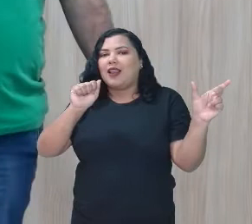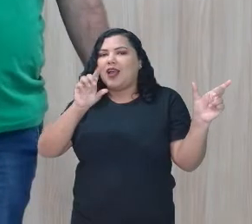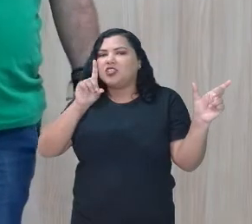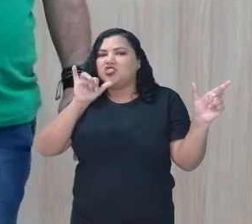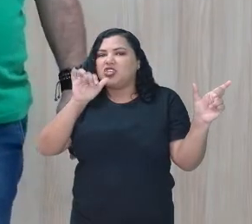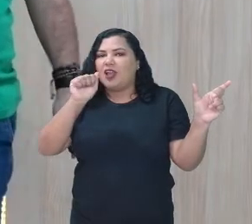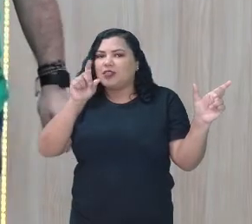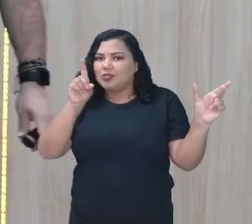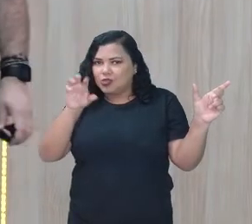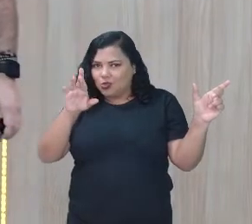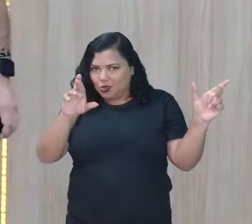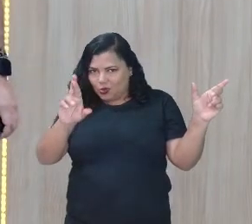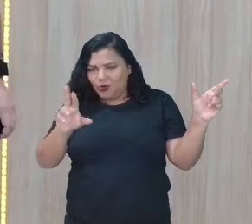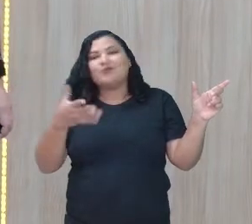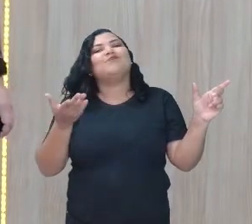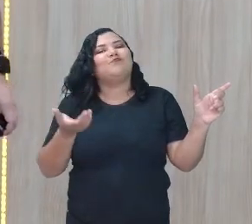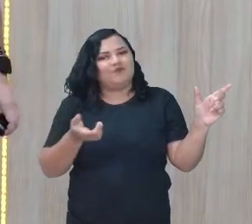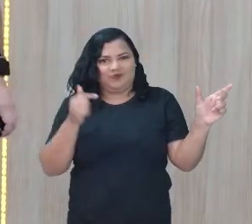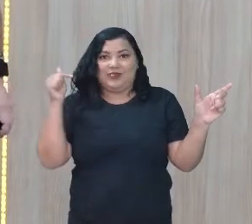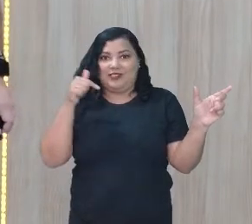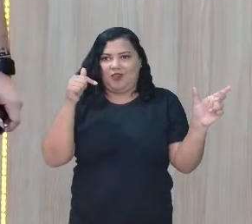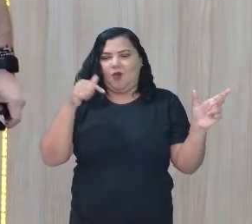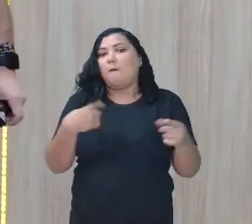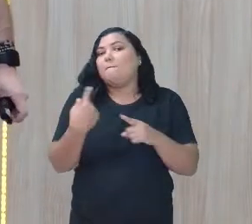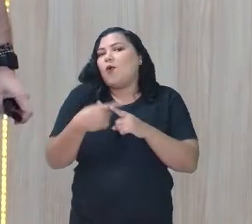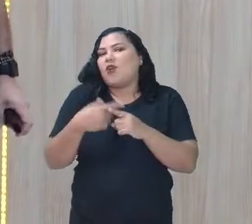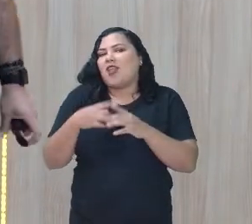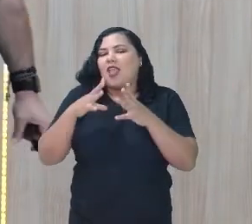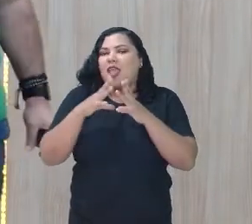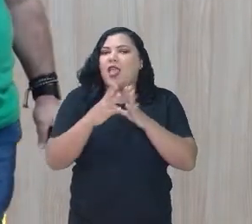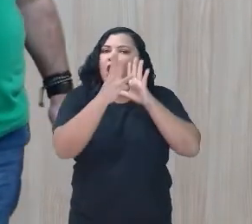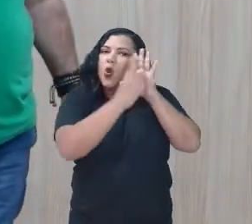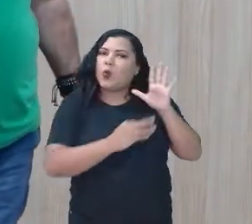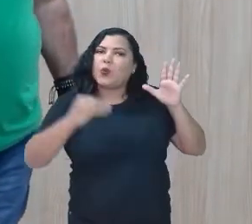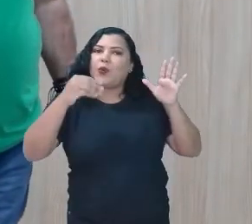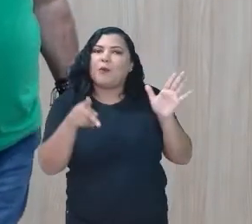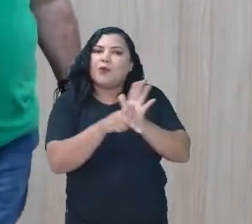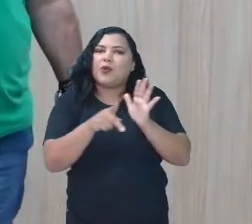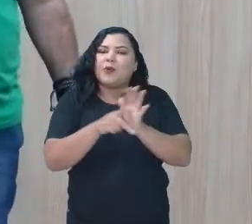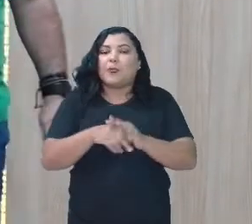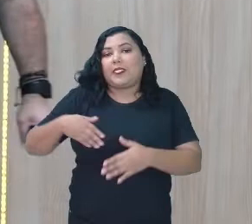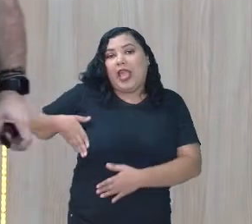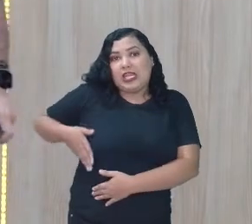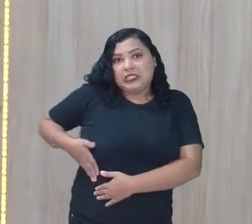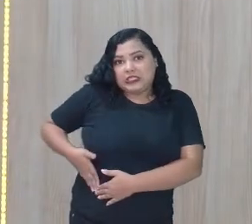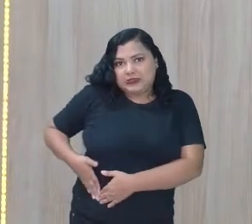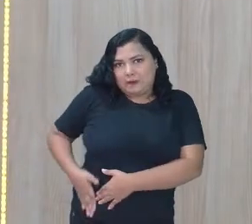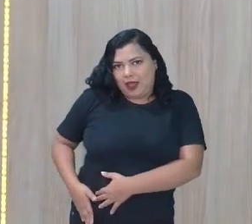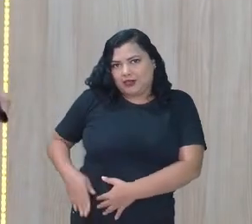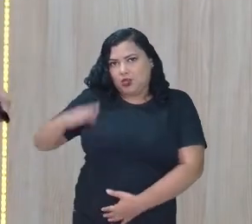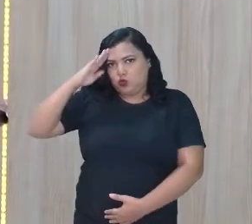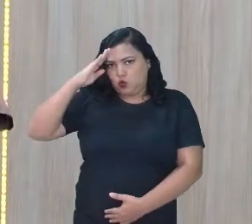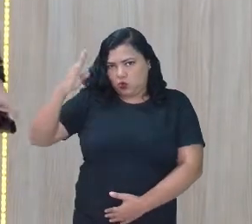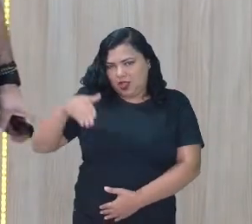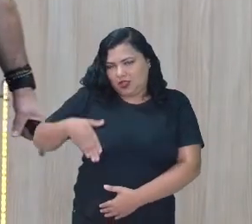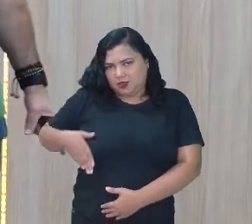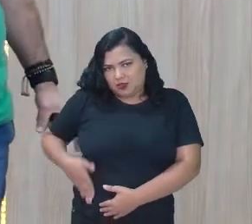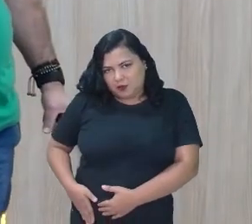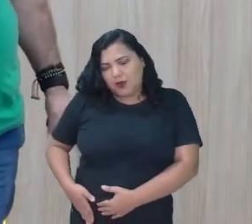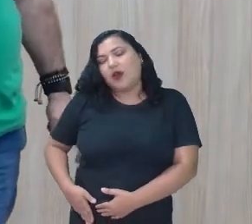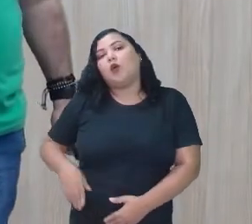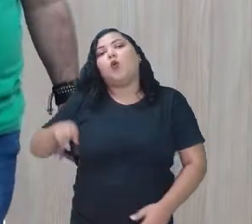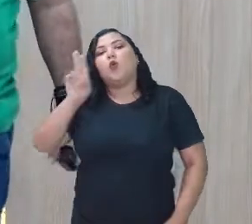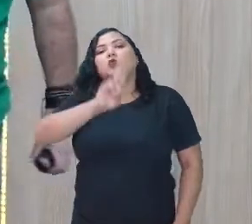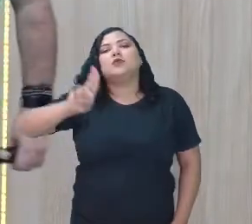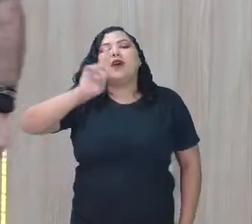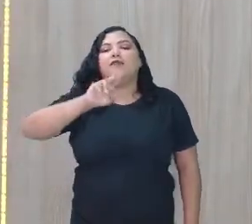de gladiador. Então, o gladiador era um soldado que utilizava como arma principal